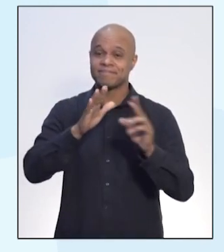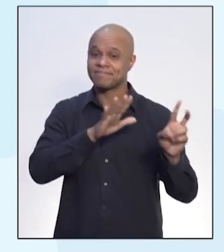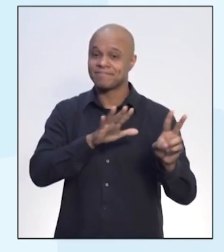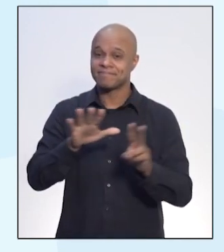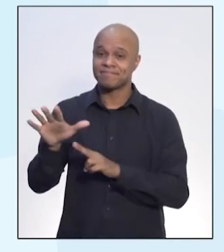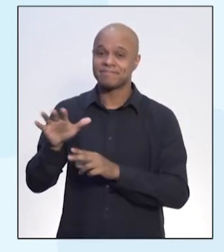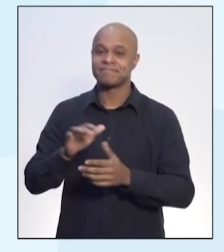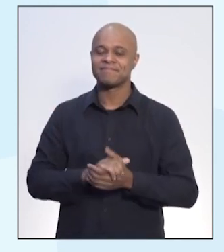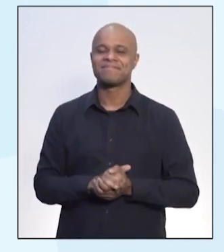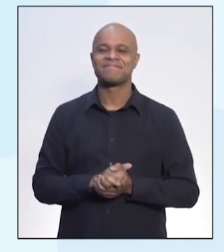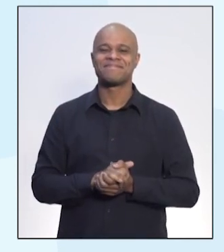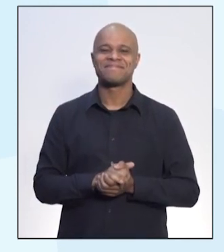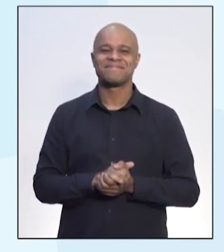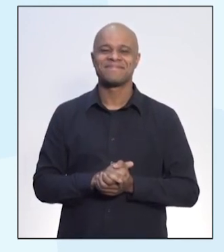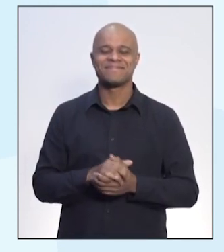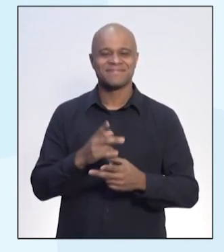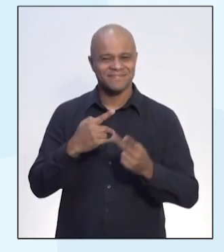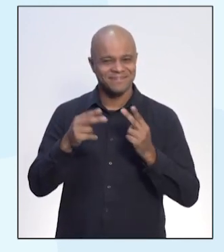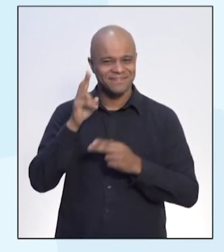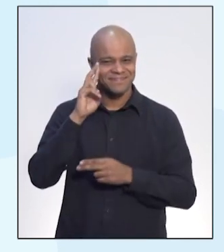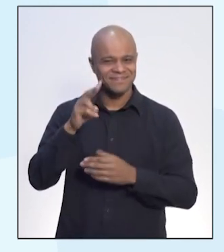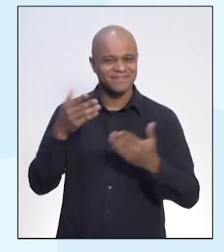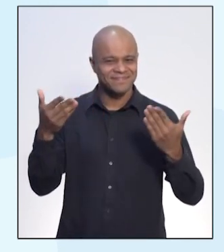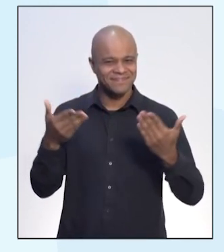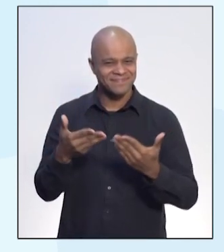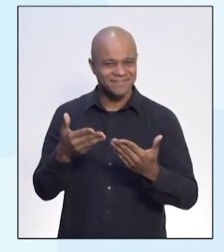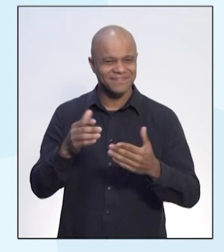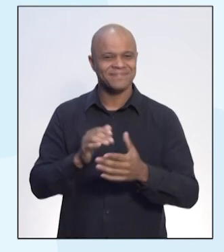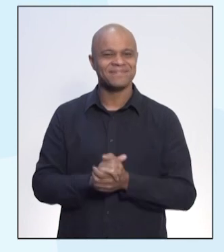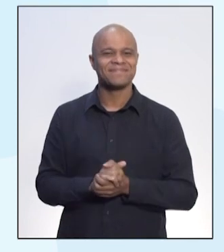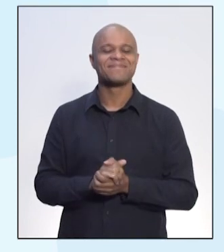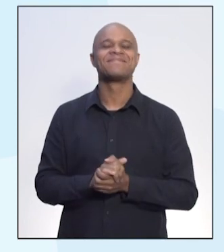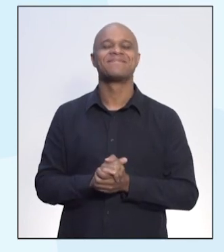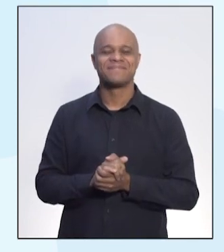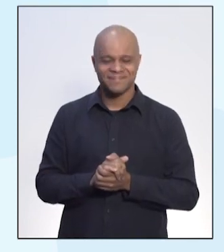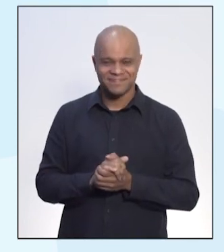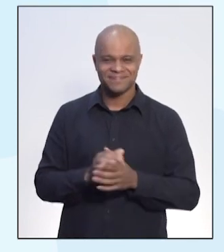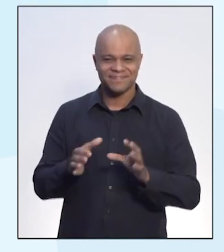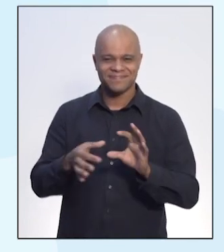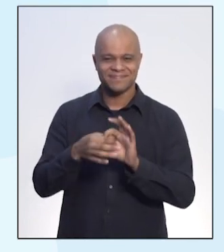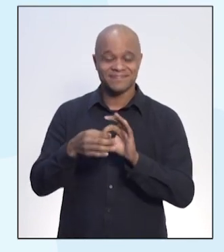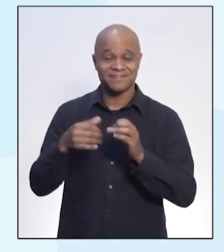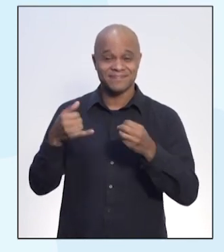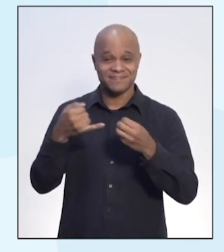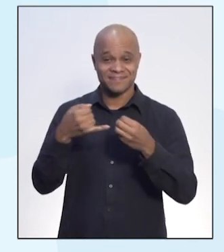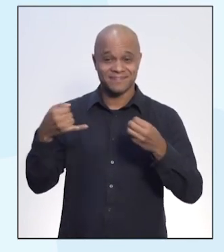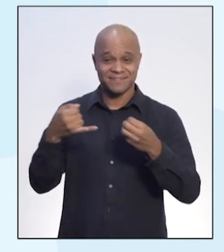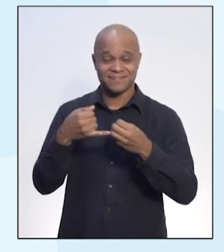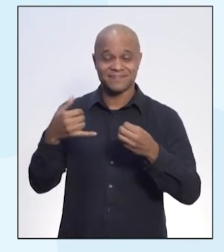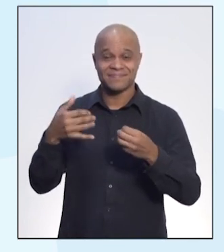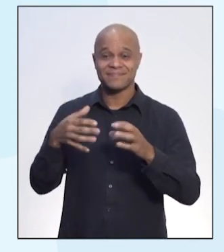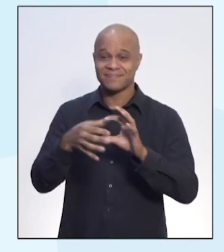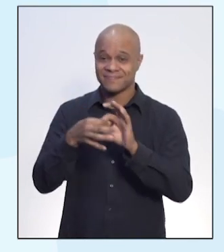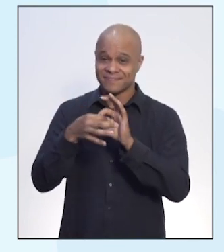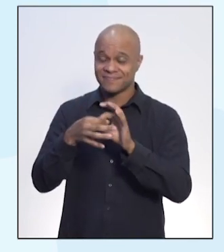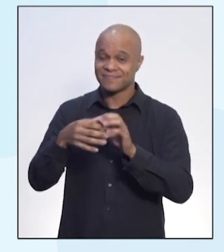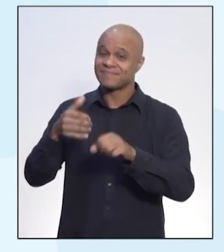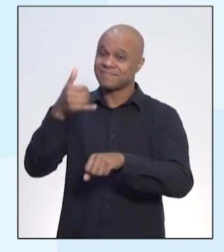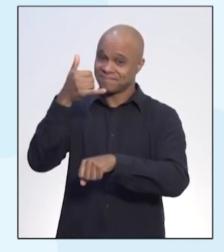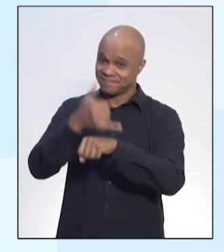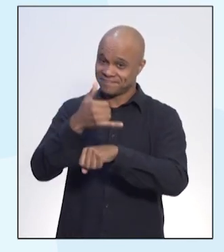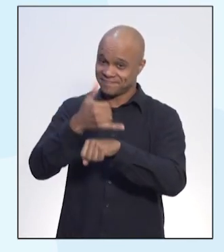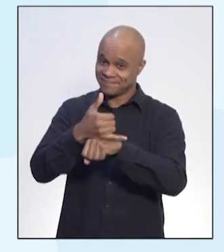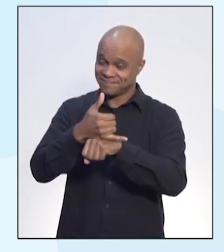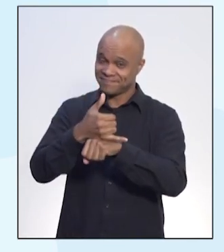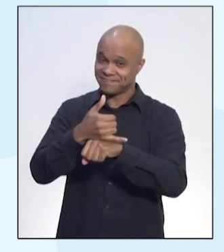aqui, que foi em relação ao que nós vimos hoje? É a ligação iônica e a ligação metálica, perfeito? Então, a atividade de